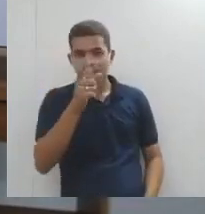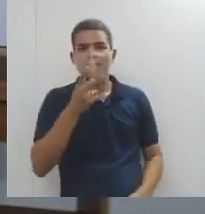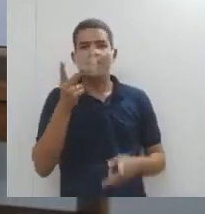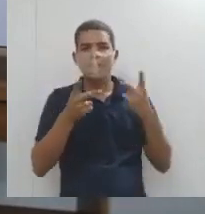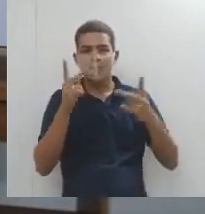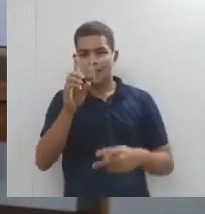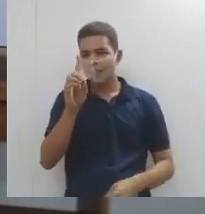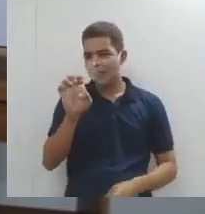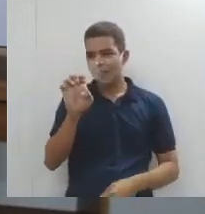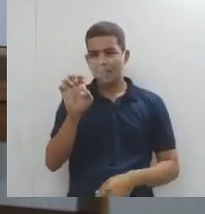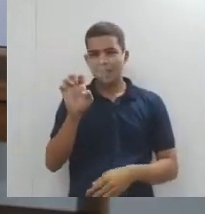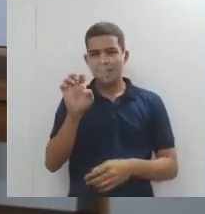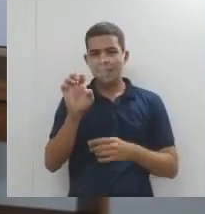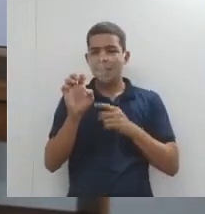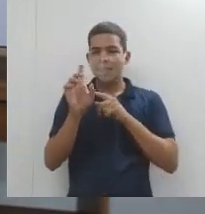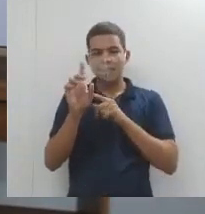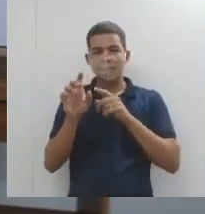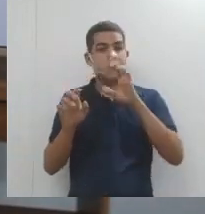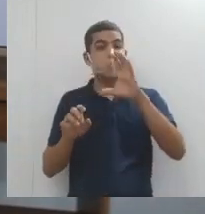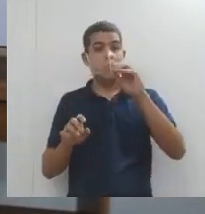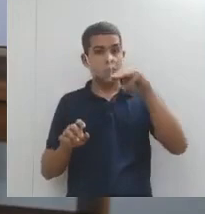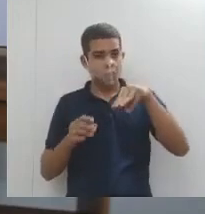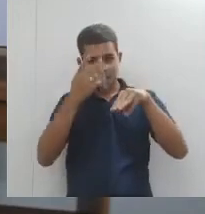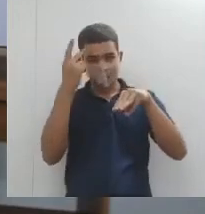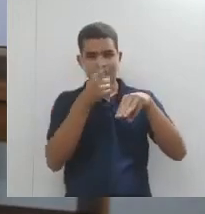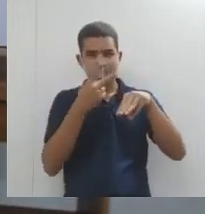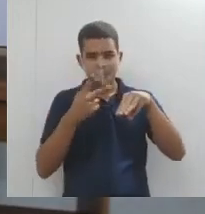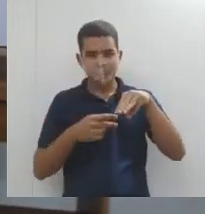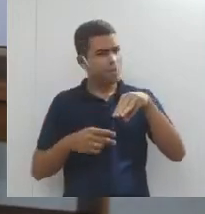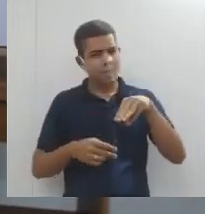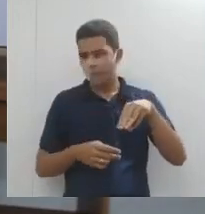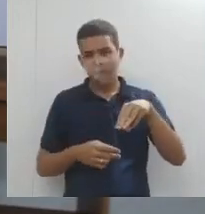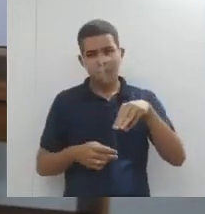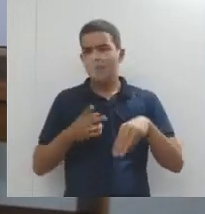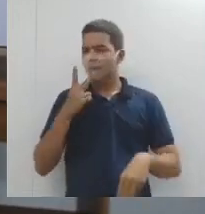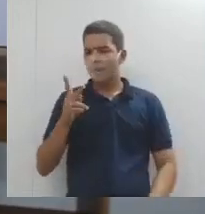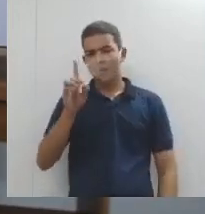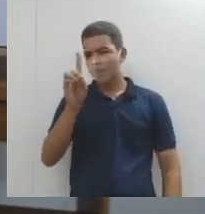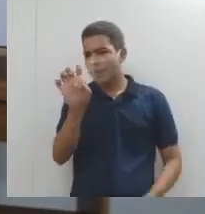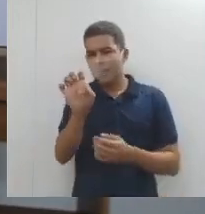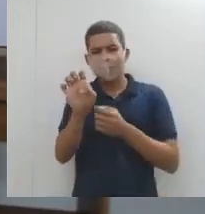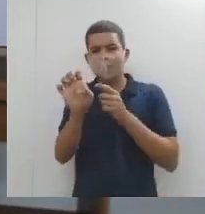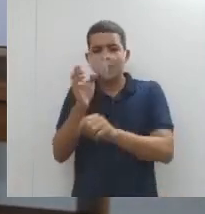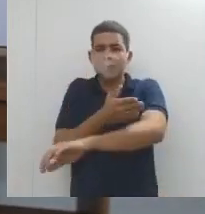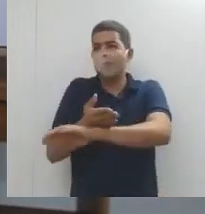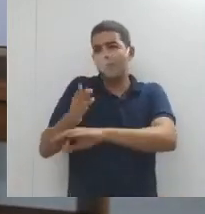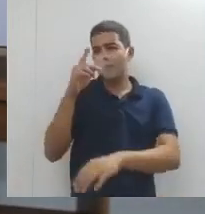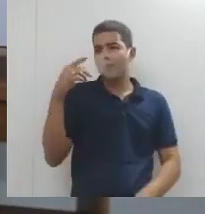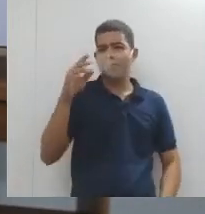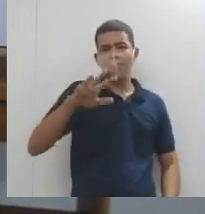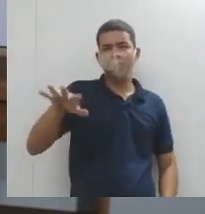dia a dia, usam esse padrão formal. Não usam, não. Mas, para ser rigoroso dentro da norma culta,